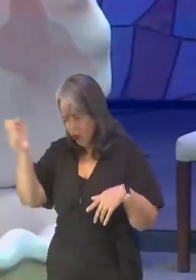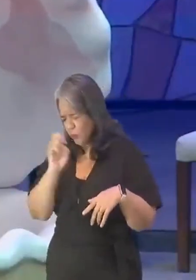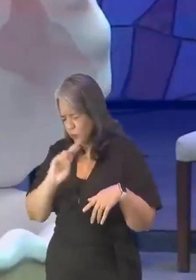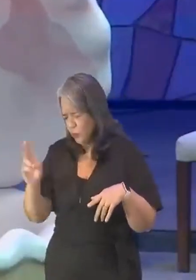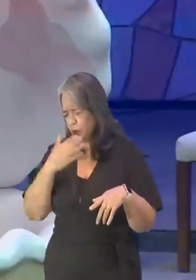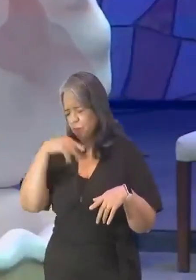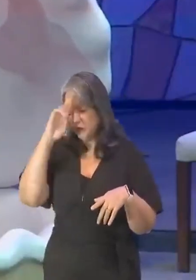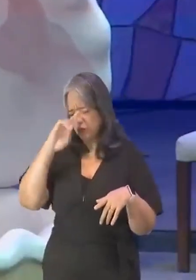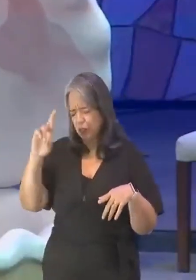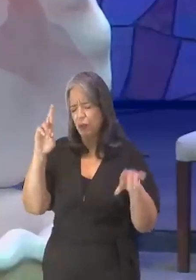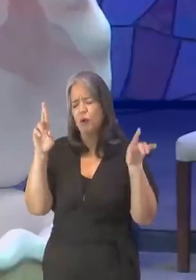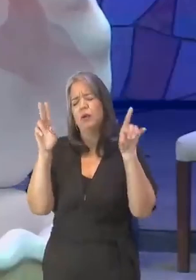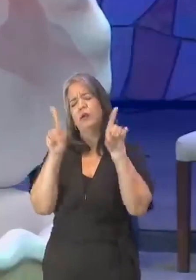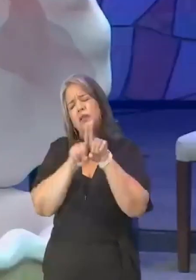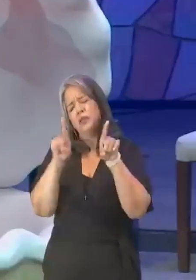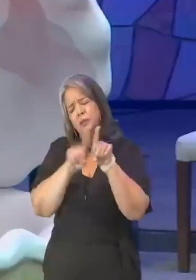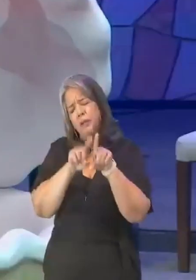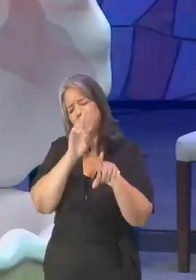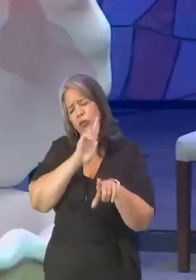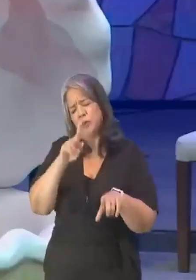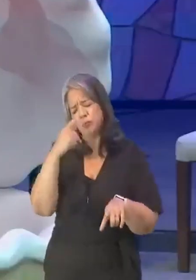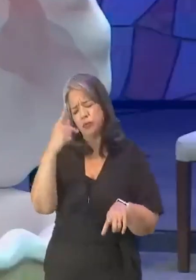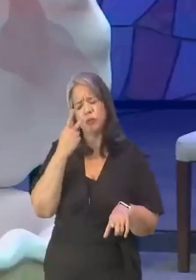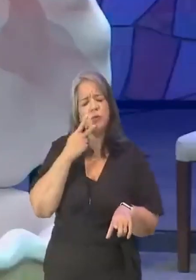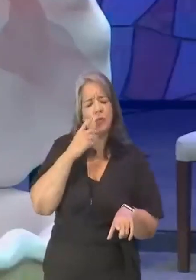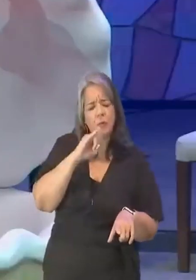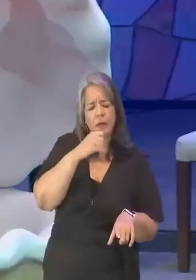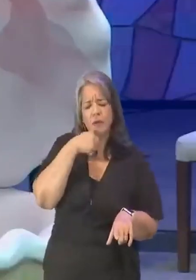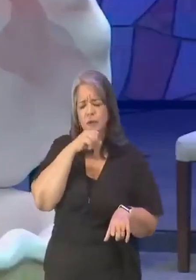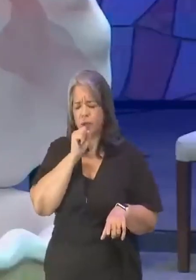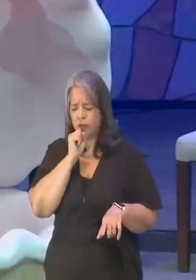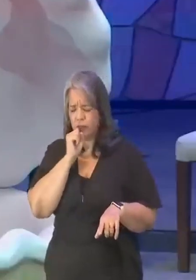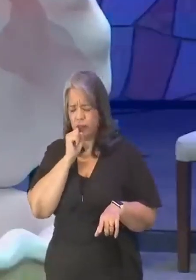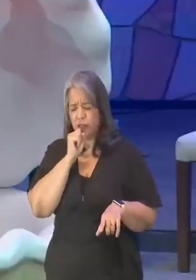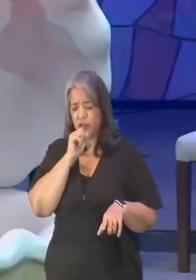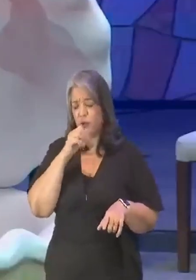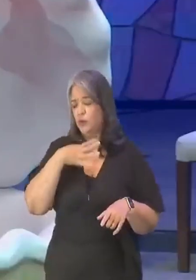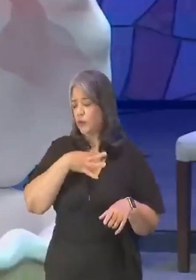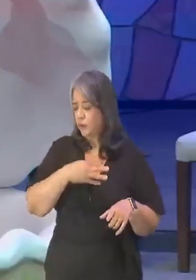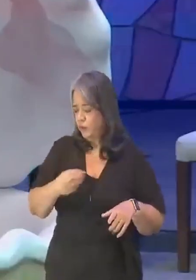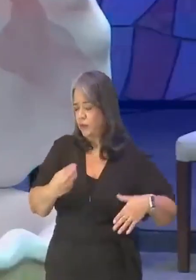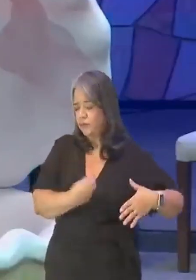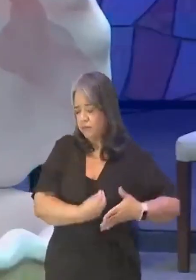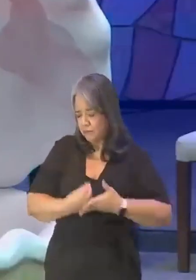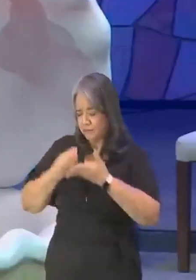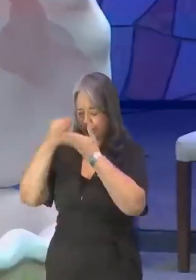de conseguir se entregar a Ti verdadeiramente.